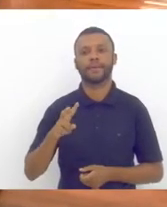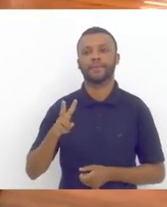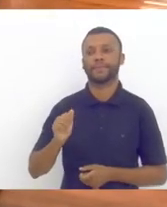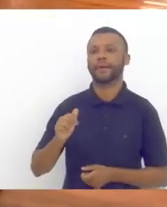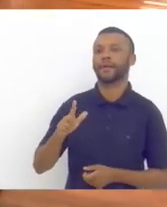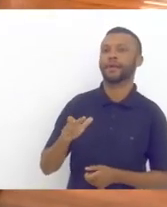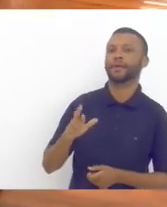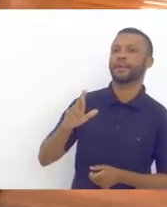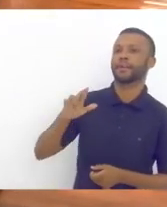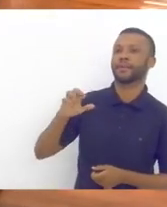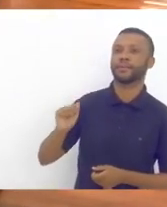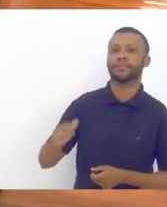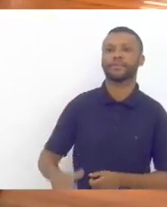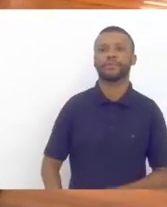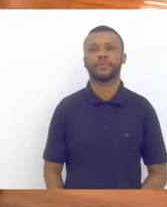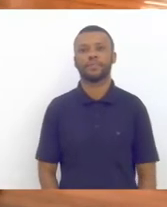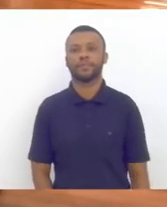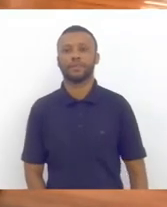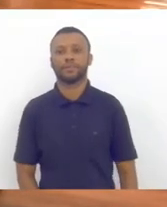favor.